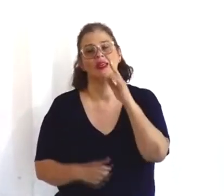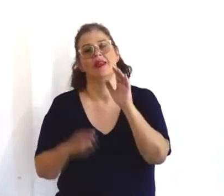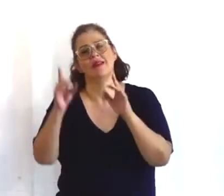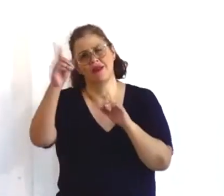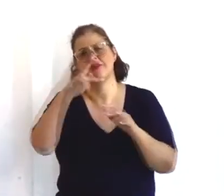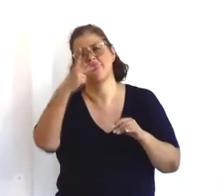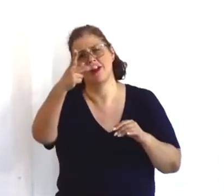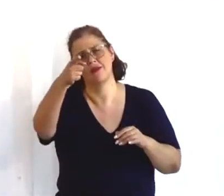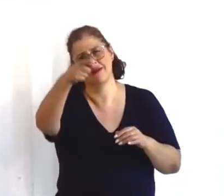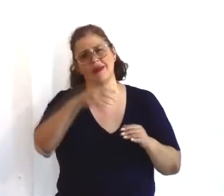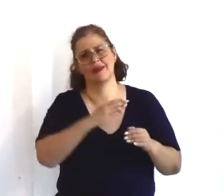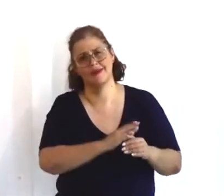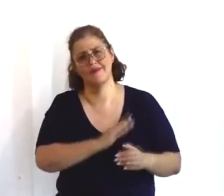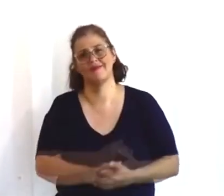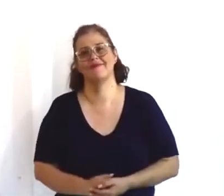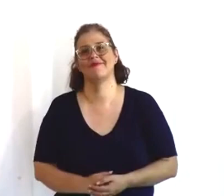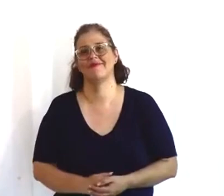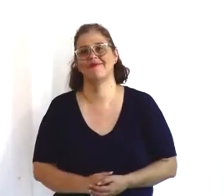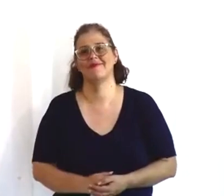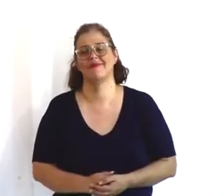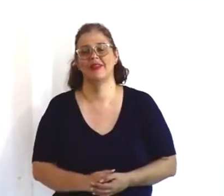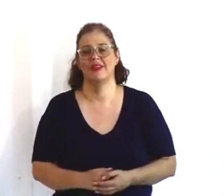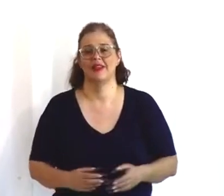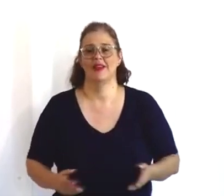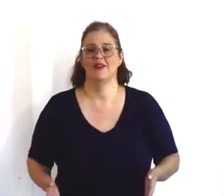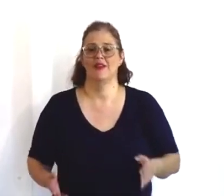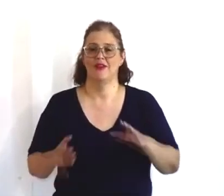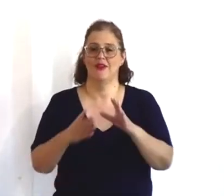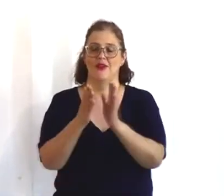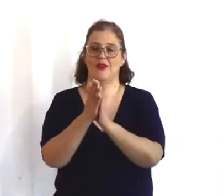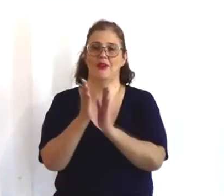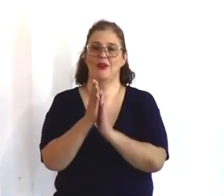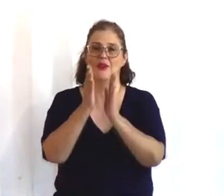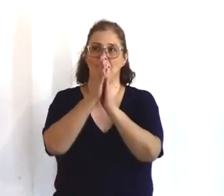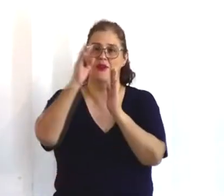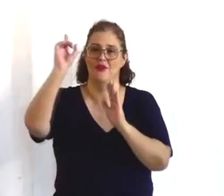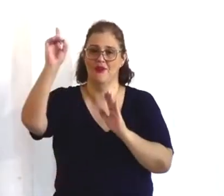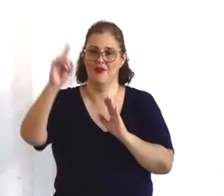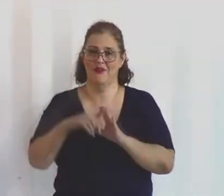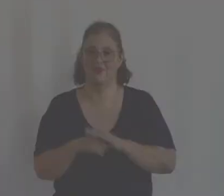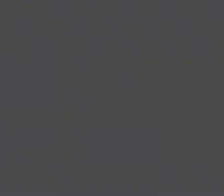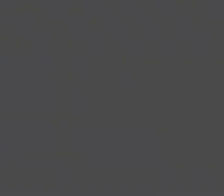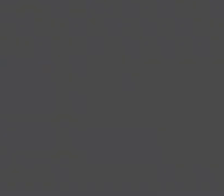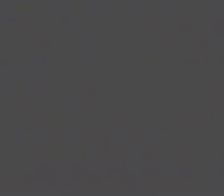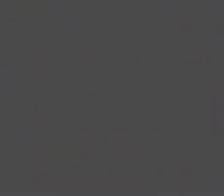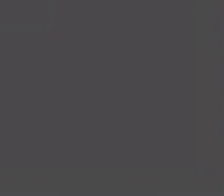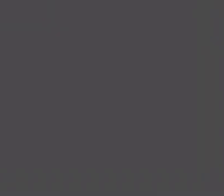erga sua voz e louve ao vencedor dos vencedores.